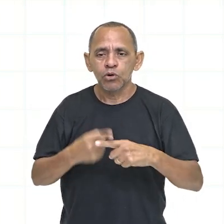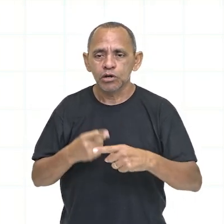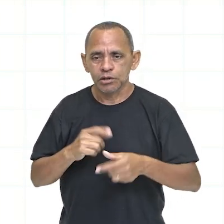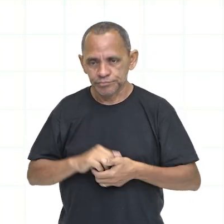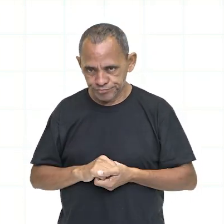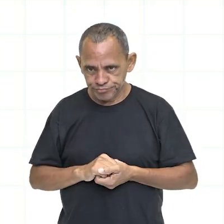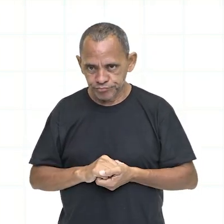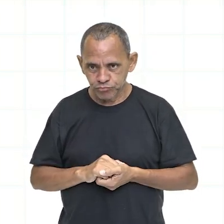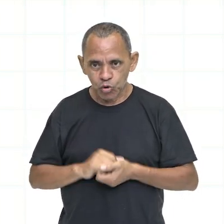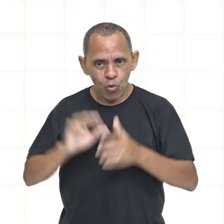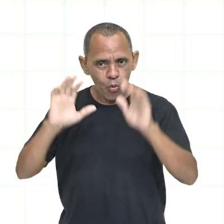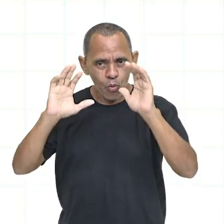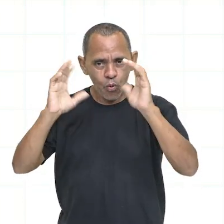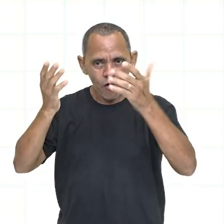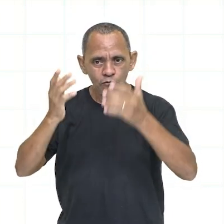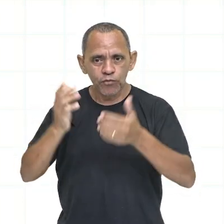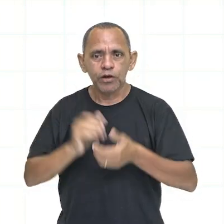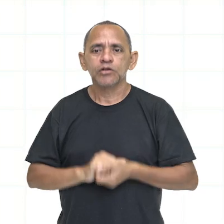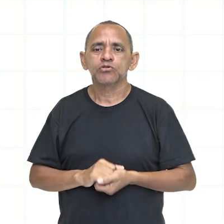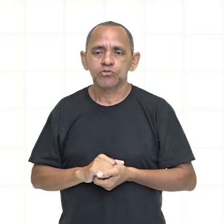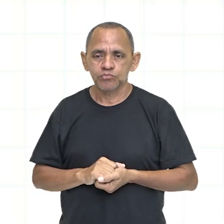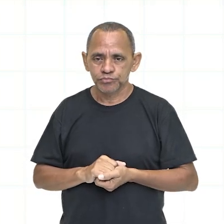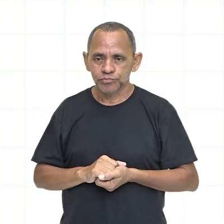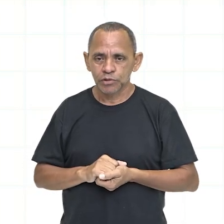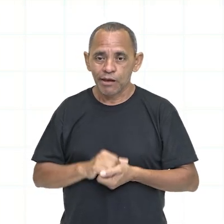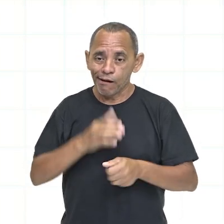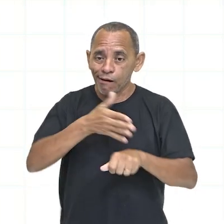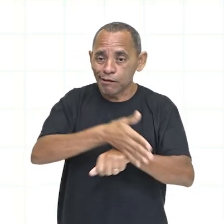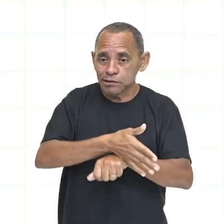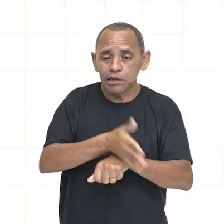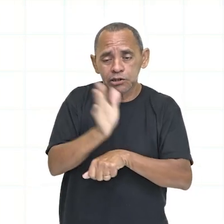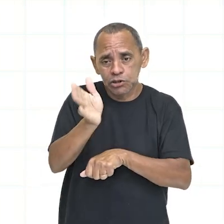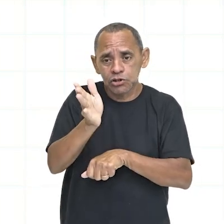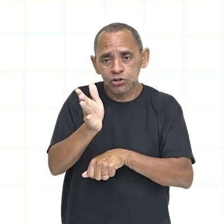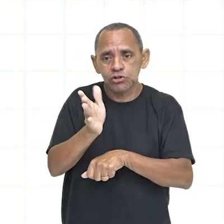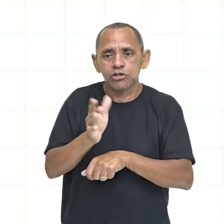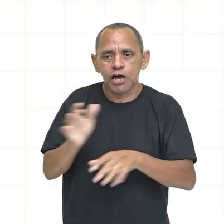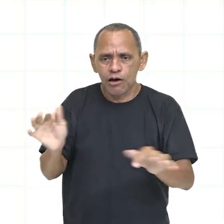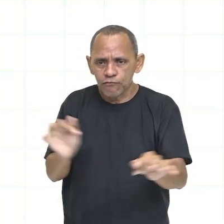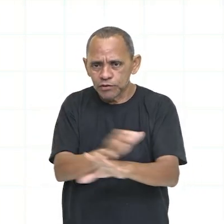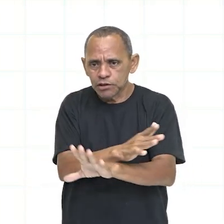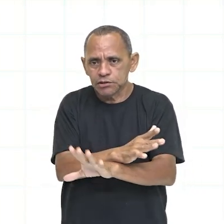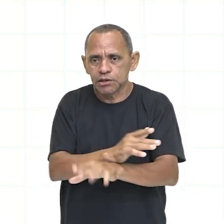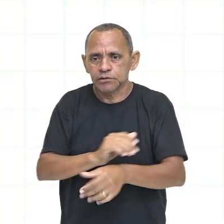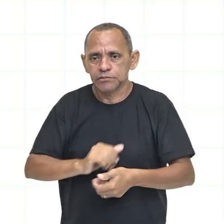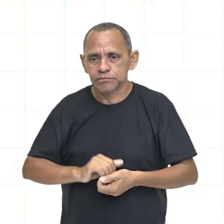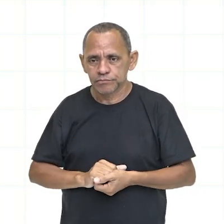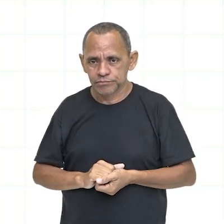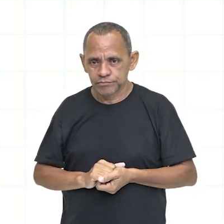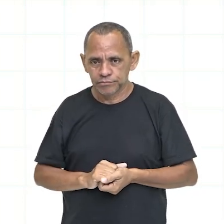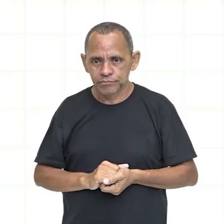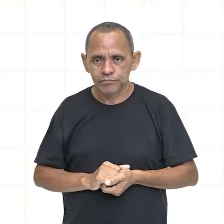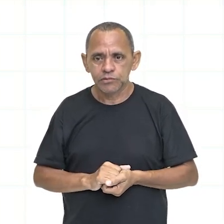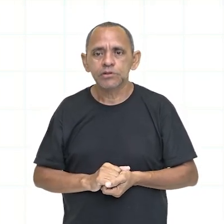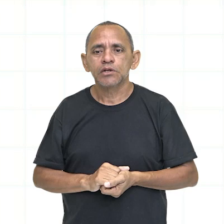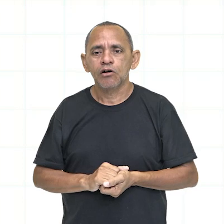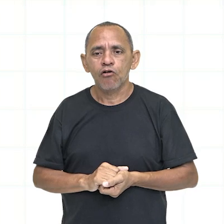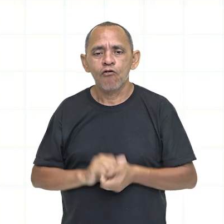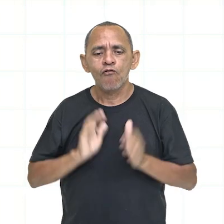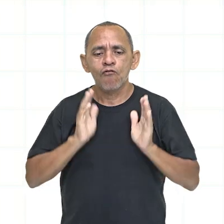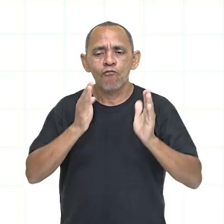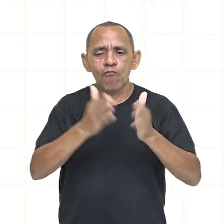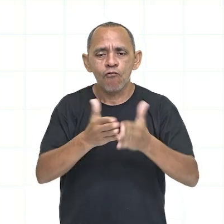desse concerto, tá certo? Chama atenção uma vez mais para essa terminação aqui, que também foi um dos focos da nossa aula